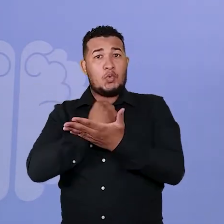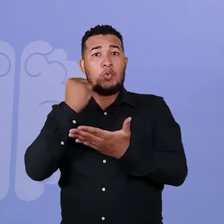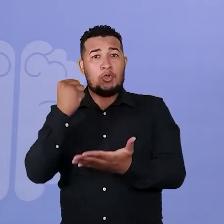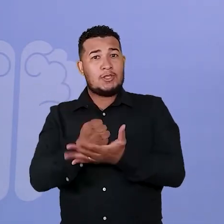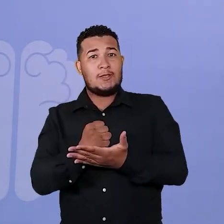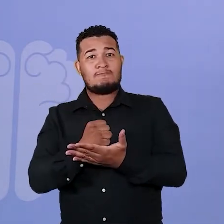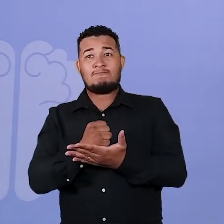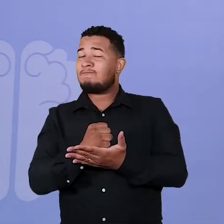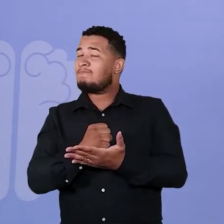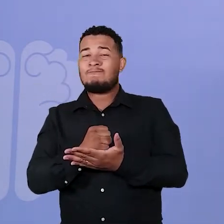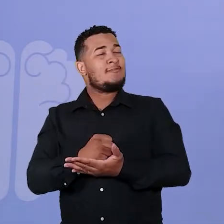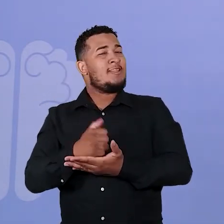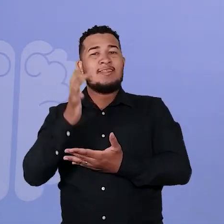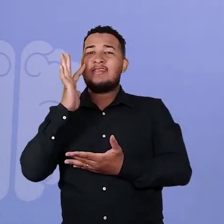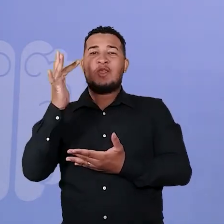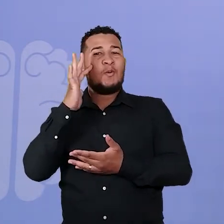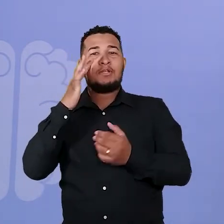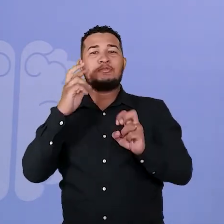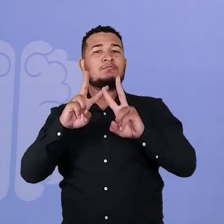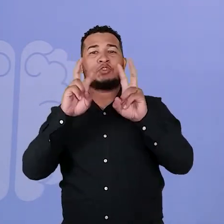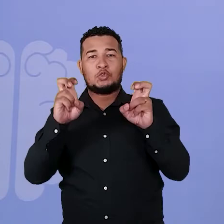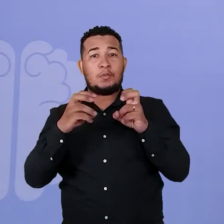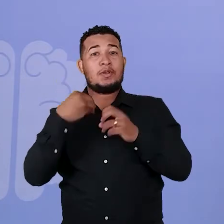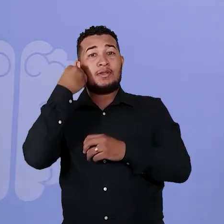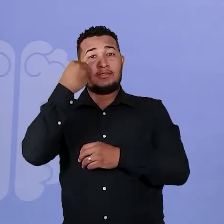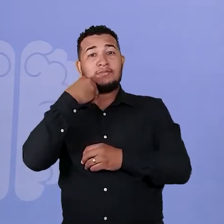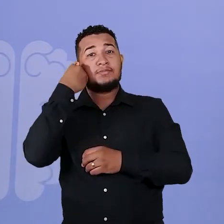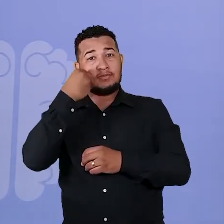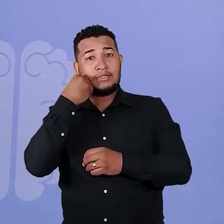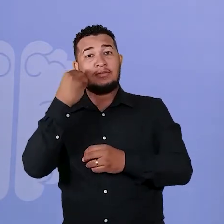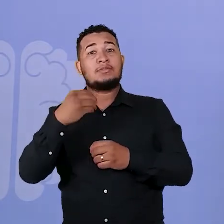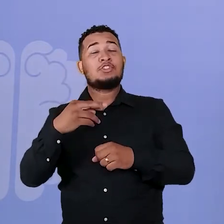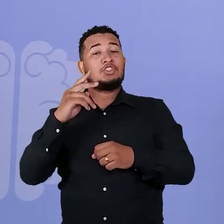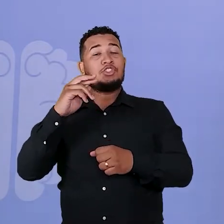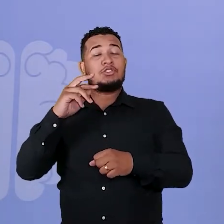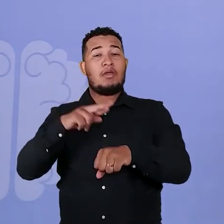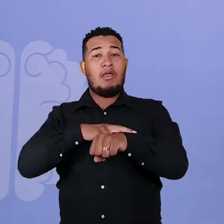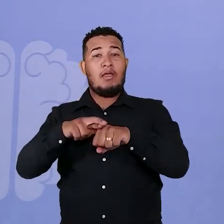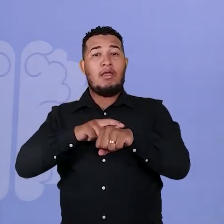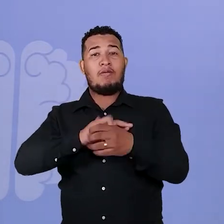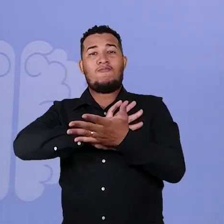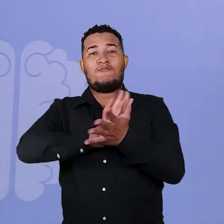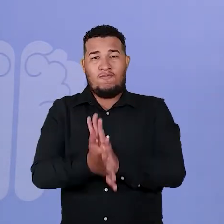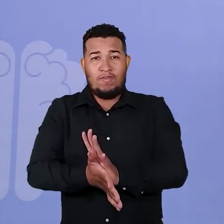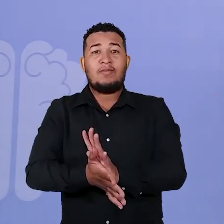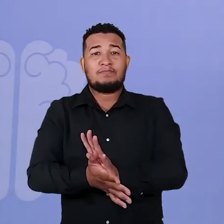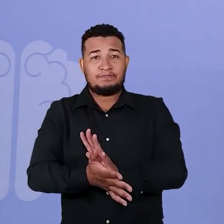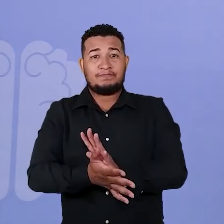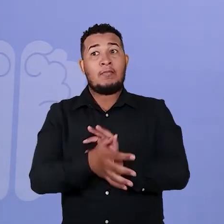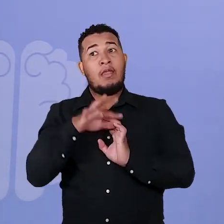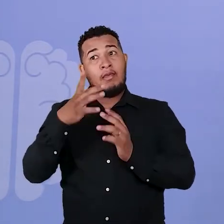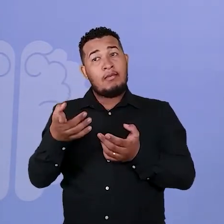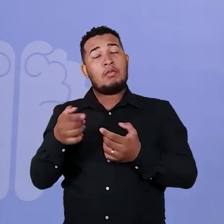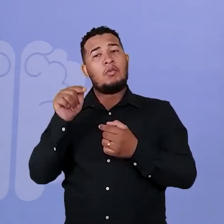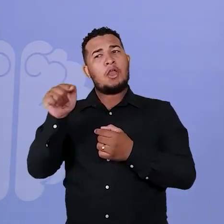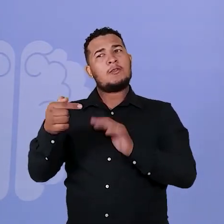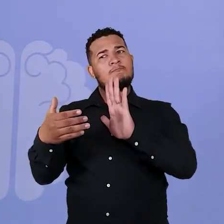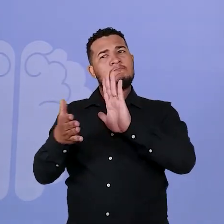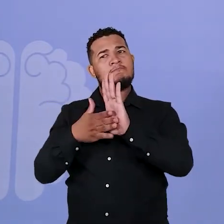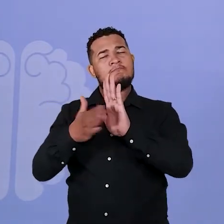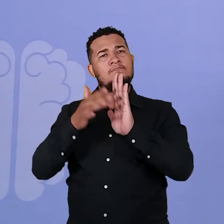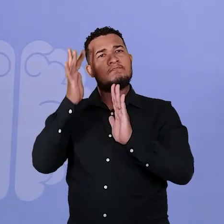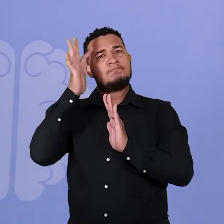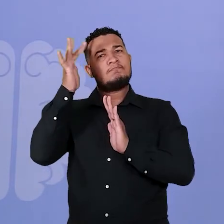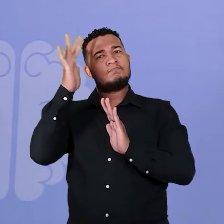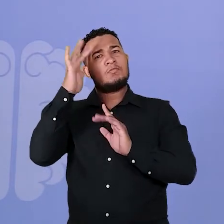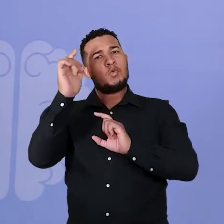contrato social não conseguiram pensar a experiência do racismo. E ele, então,